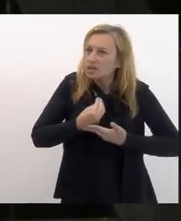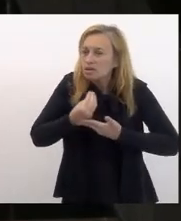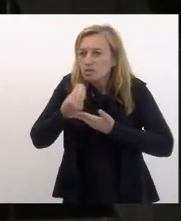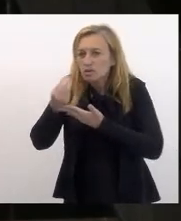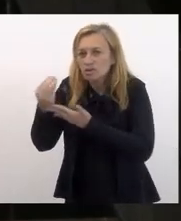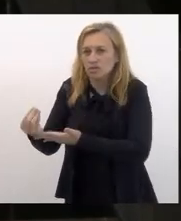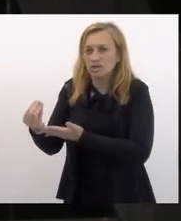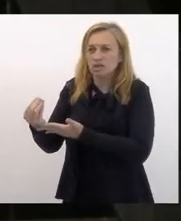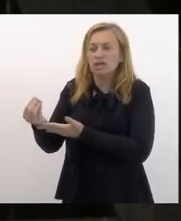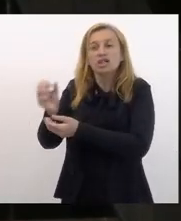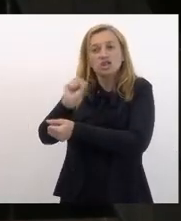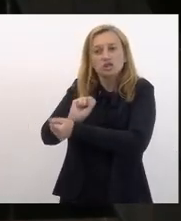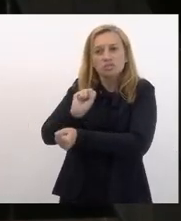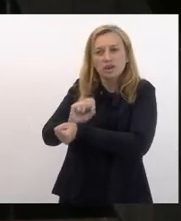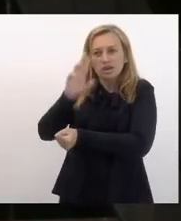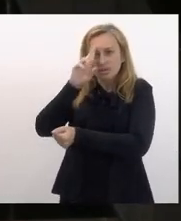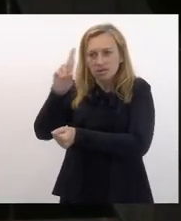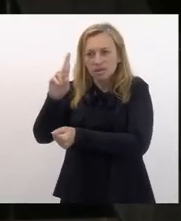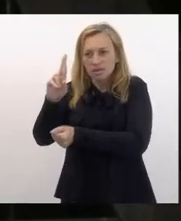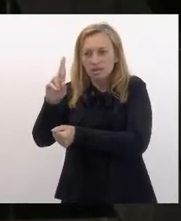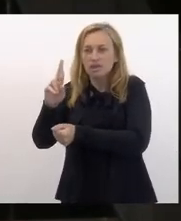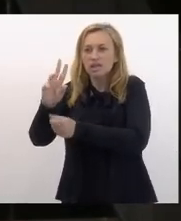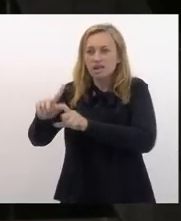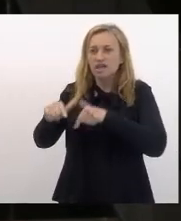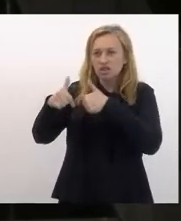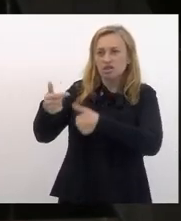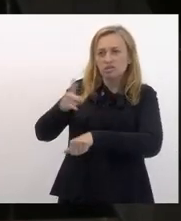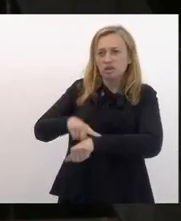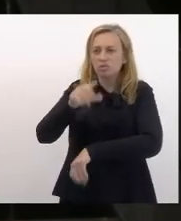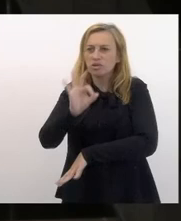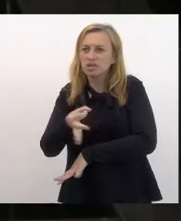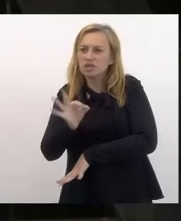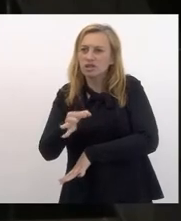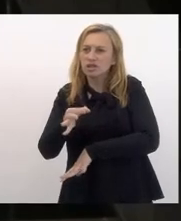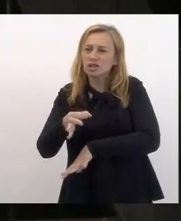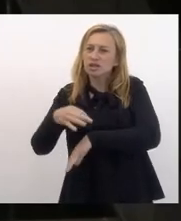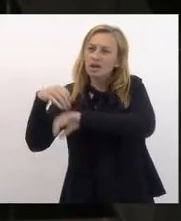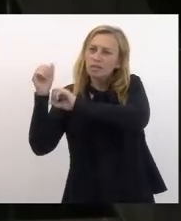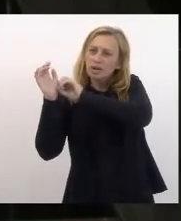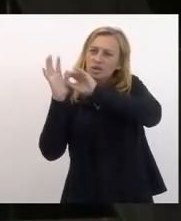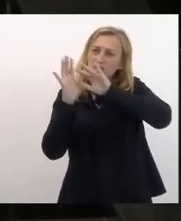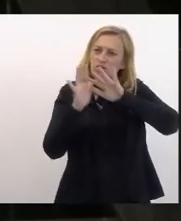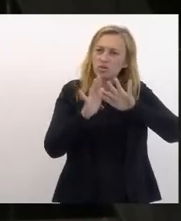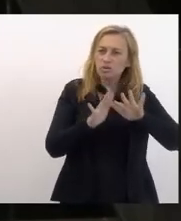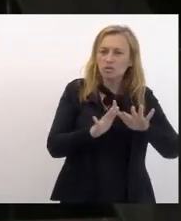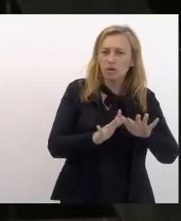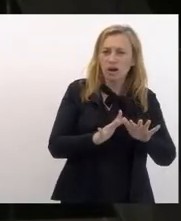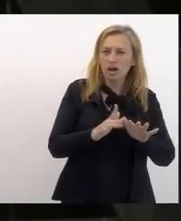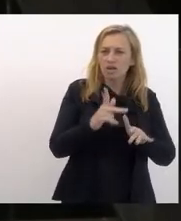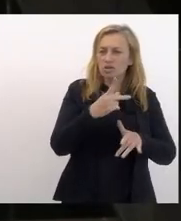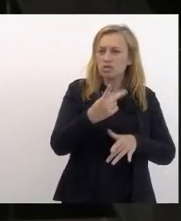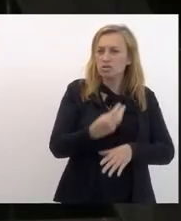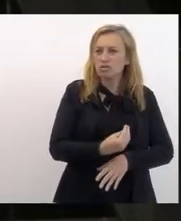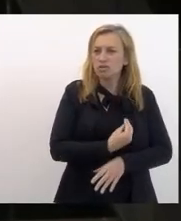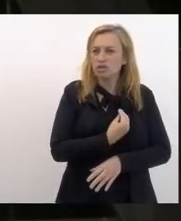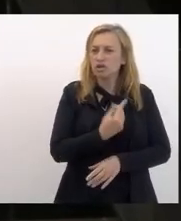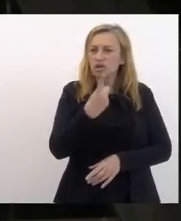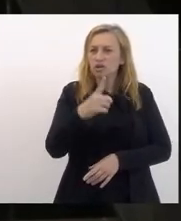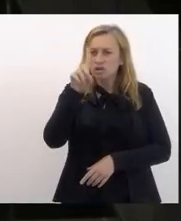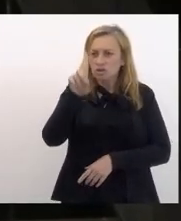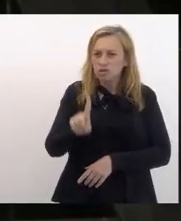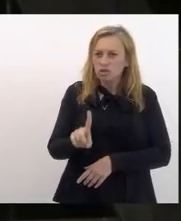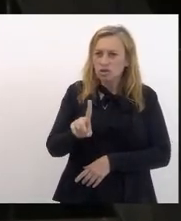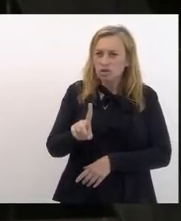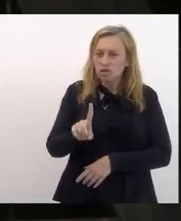caminho, espera nele e ele agirá. Fará brilhar como a luz a tua justiça e o teu direito como